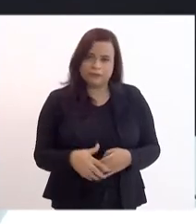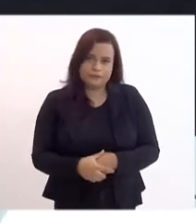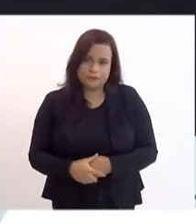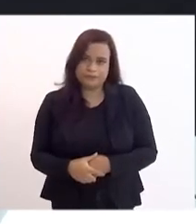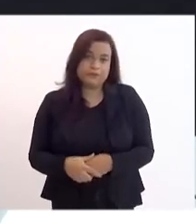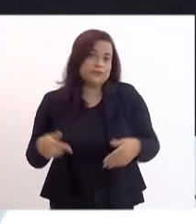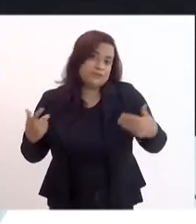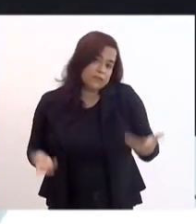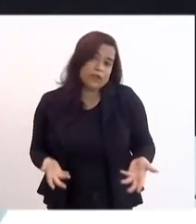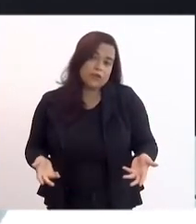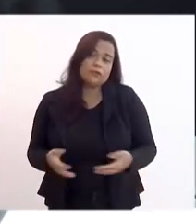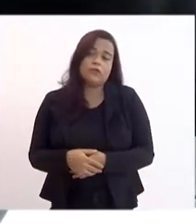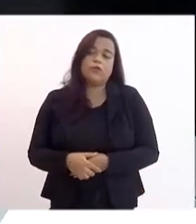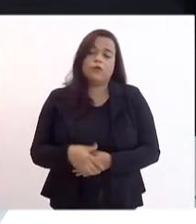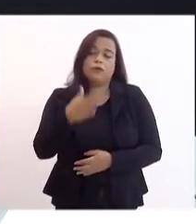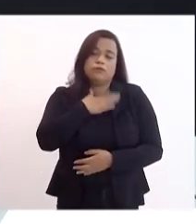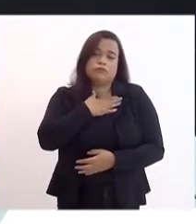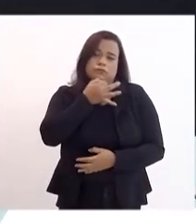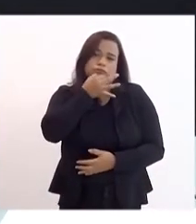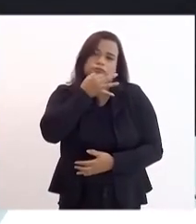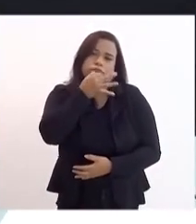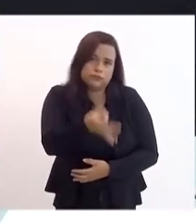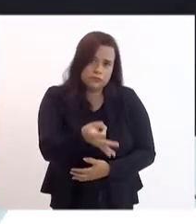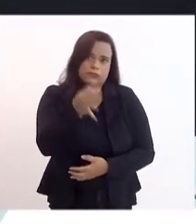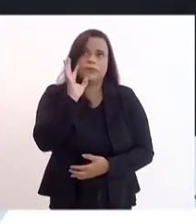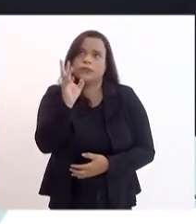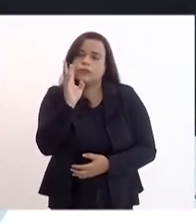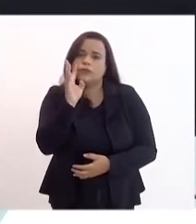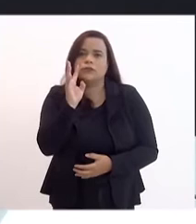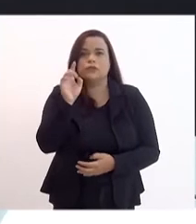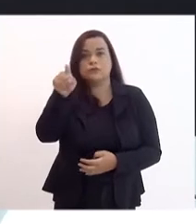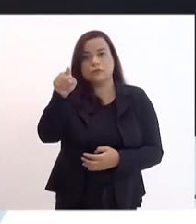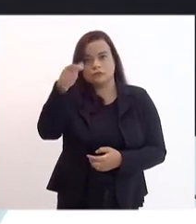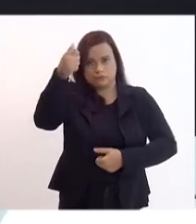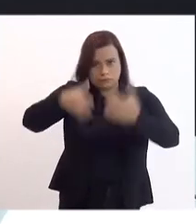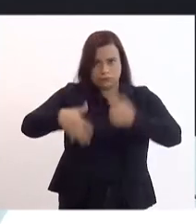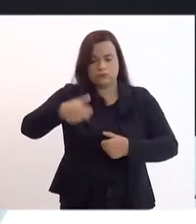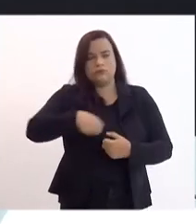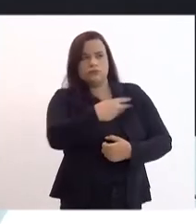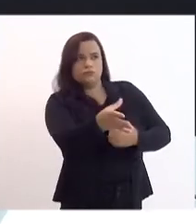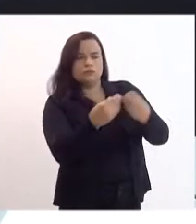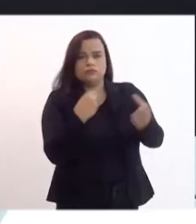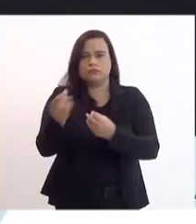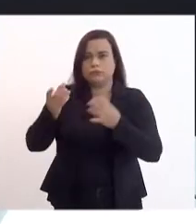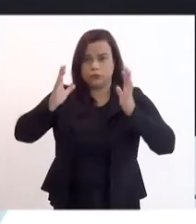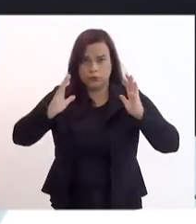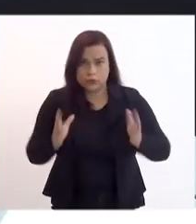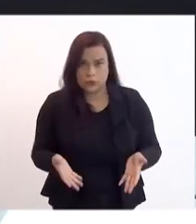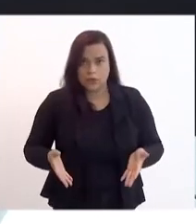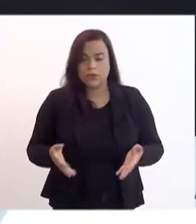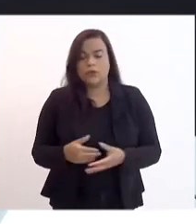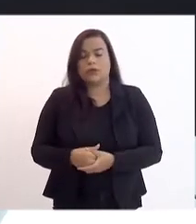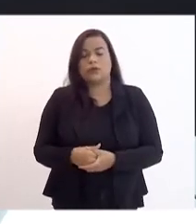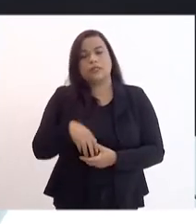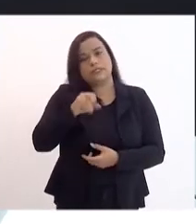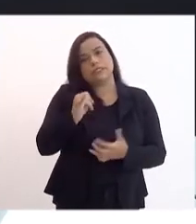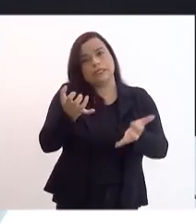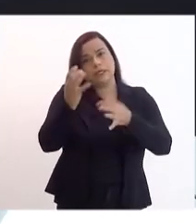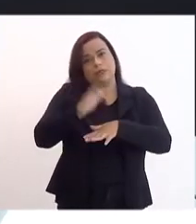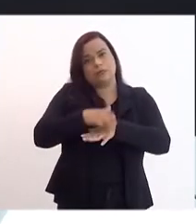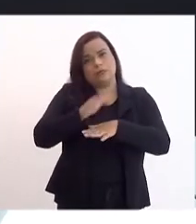Então, no meu opinamento, já que o senhor distribuiu, se o senhor quiser, eu